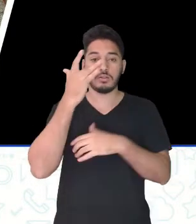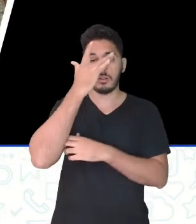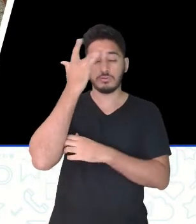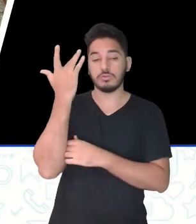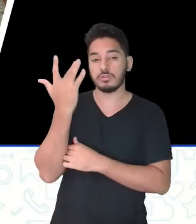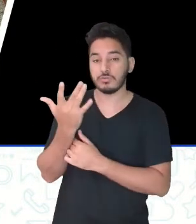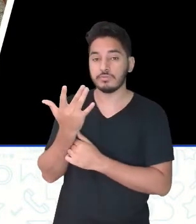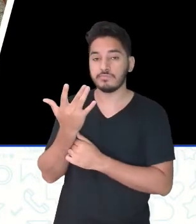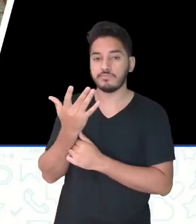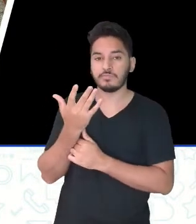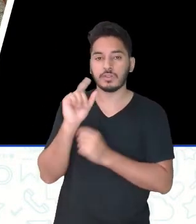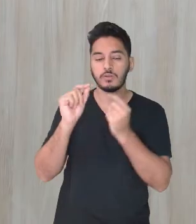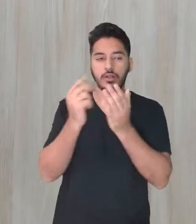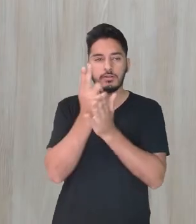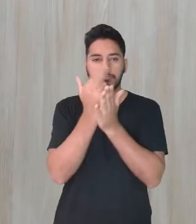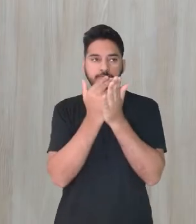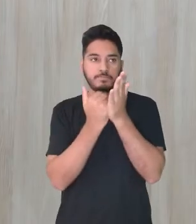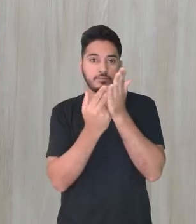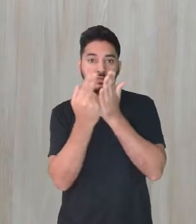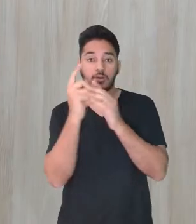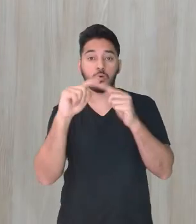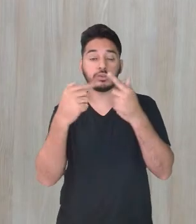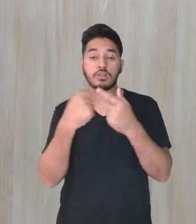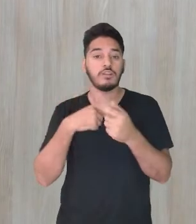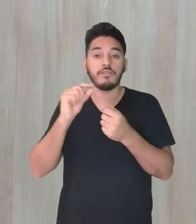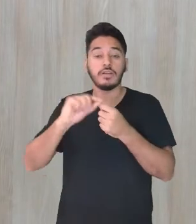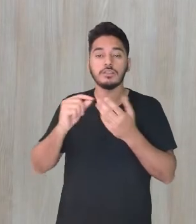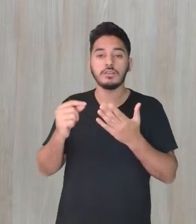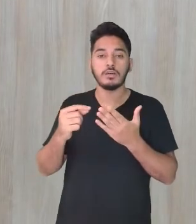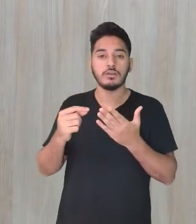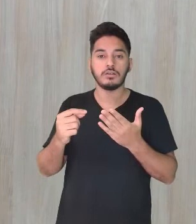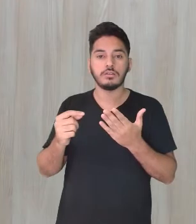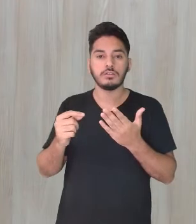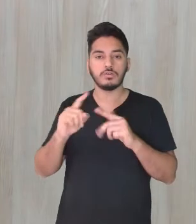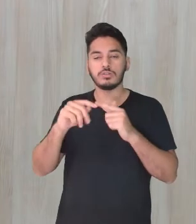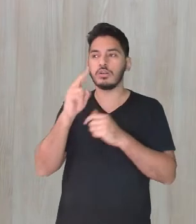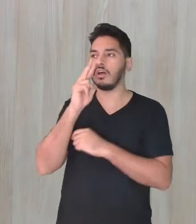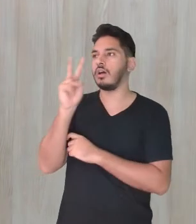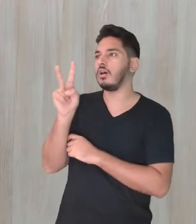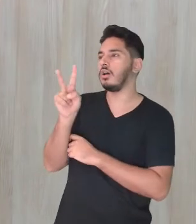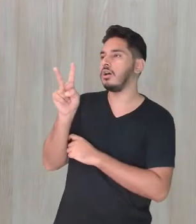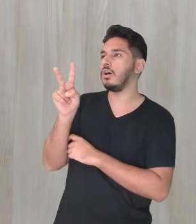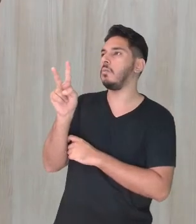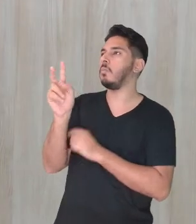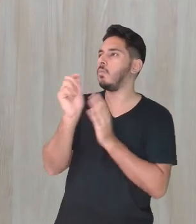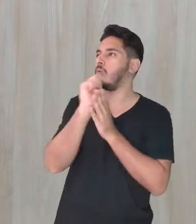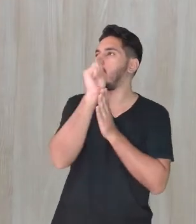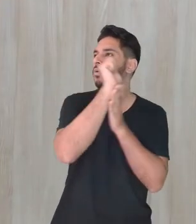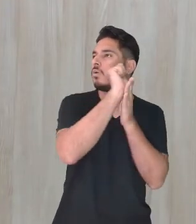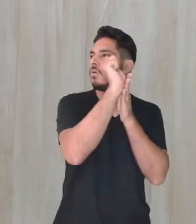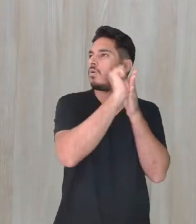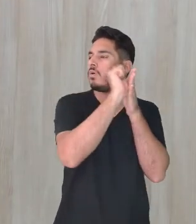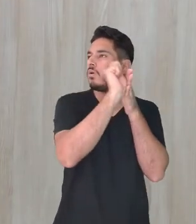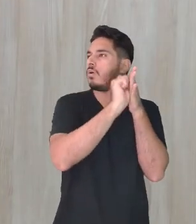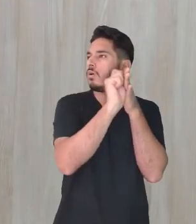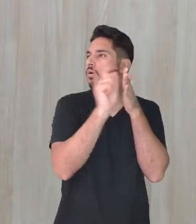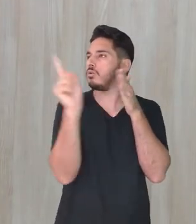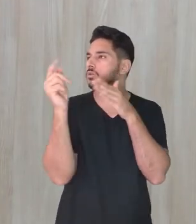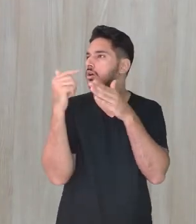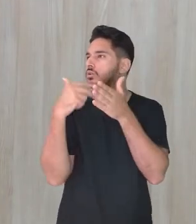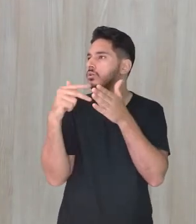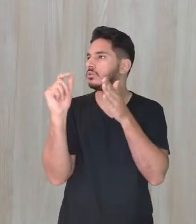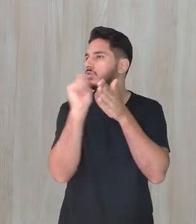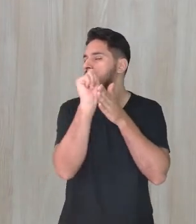pessoas. Então, eles desenhavam coisas que eles faziam, coisas que eles observavam entre eles. Então, se essas imagens